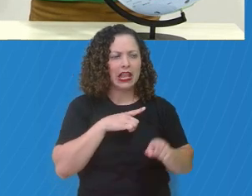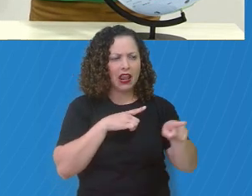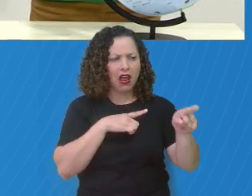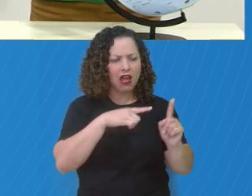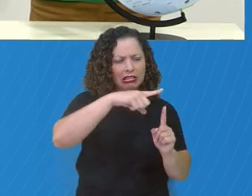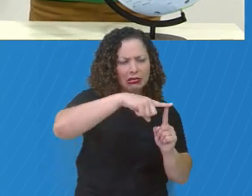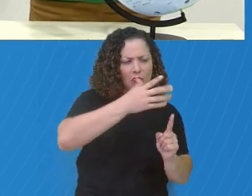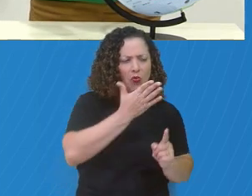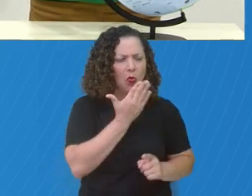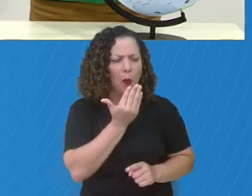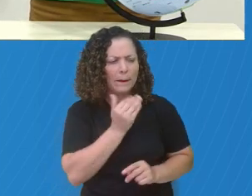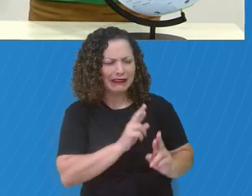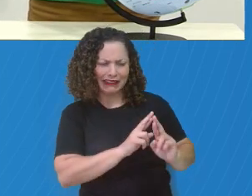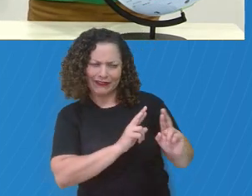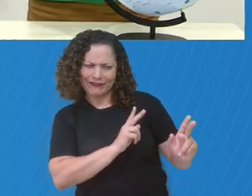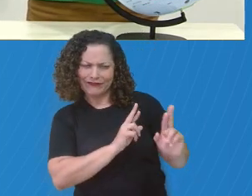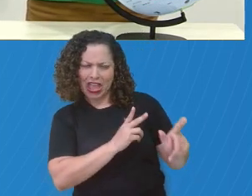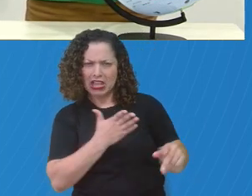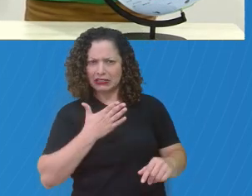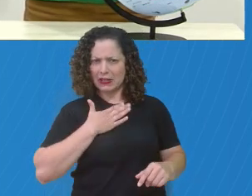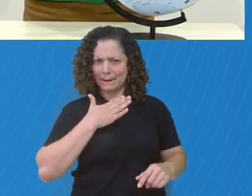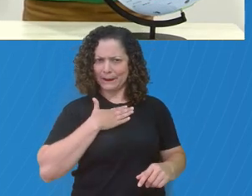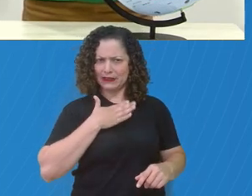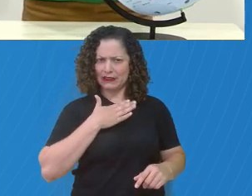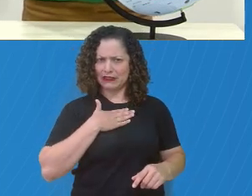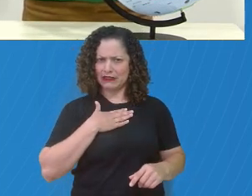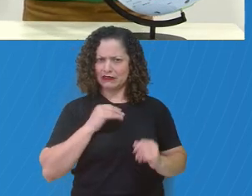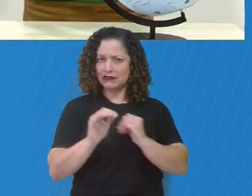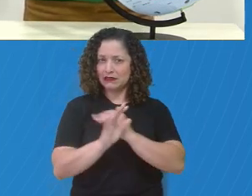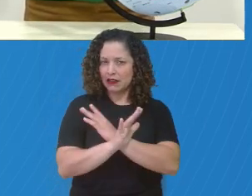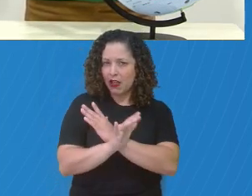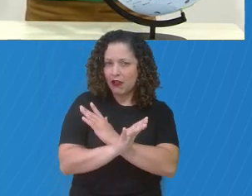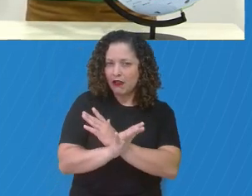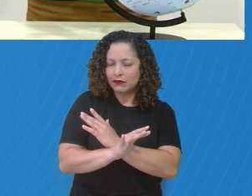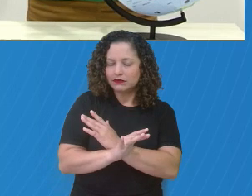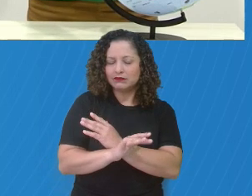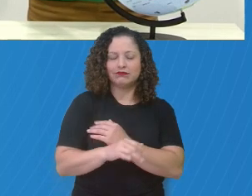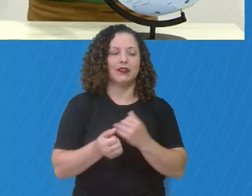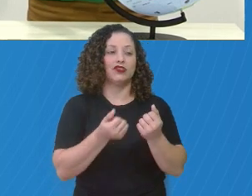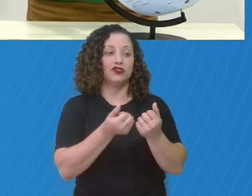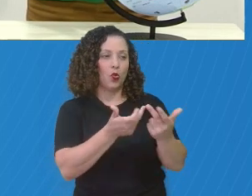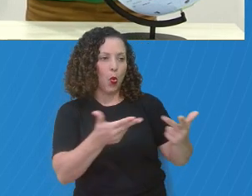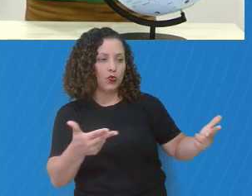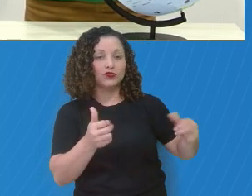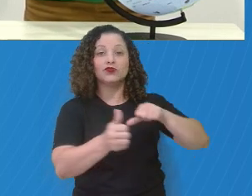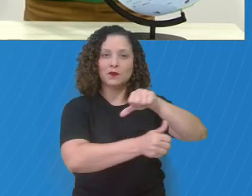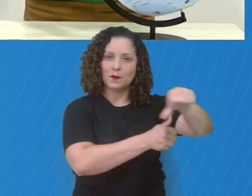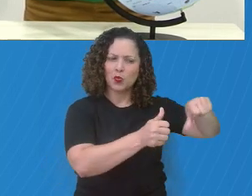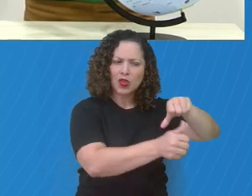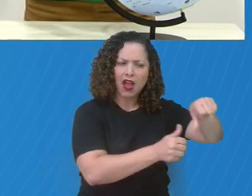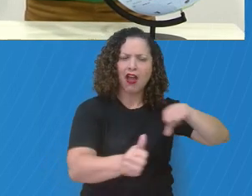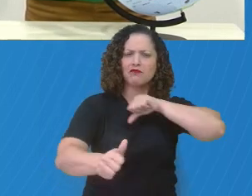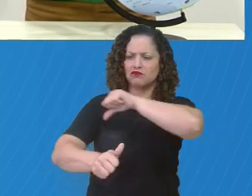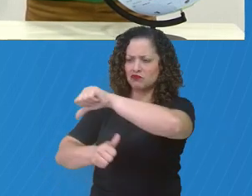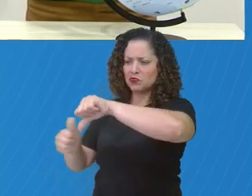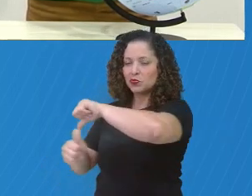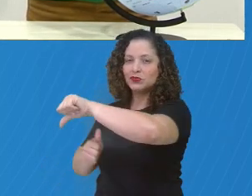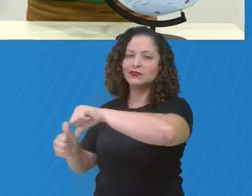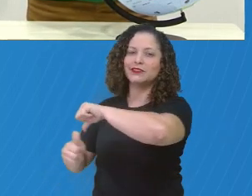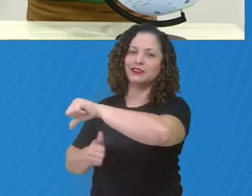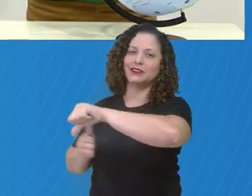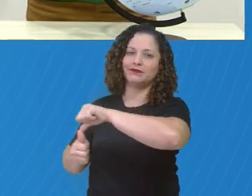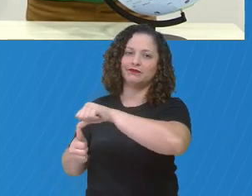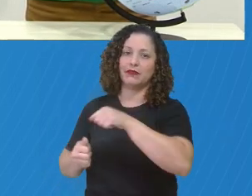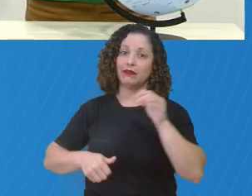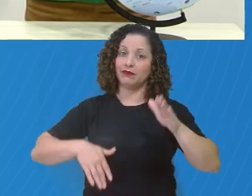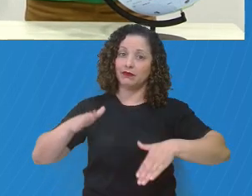de alimentação é diferente da nossa região? Então, as coisas se modificam, tá? Então, de acordo com